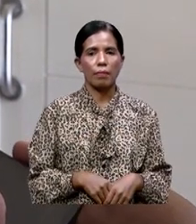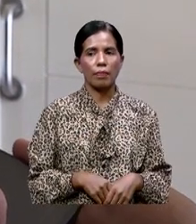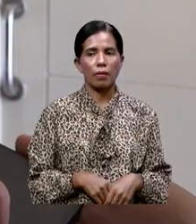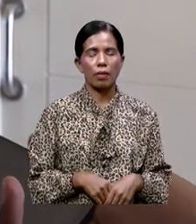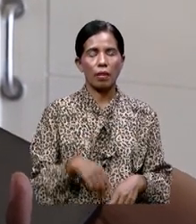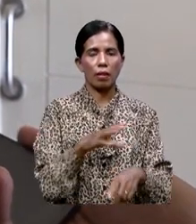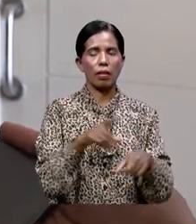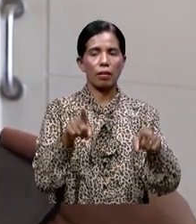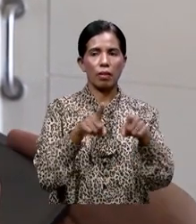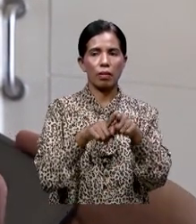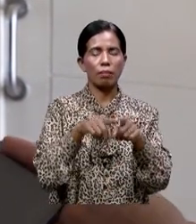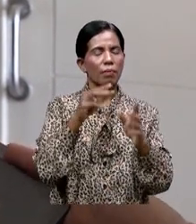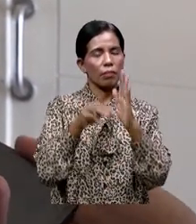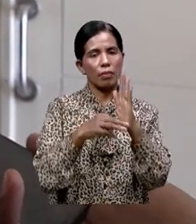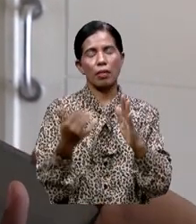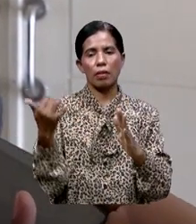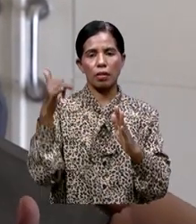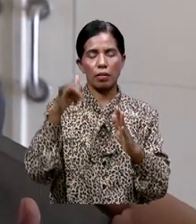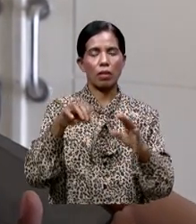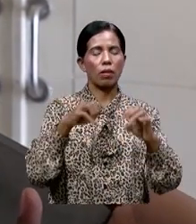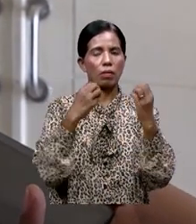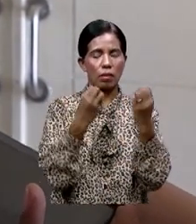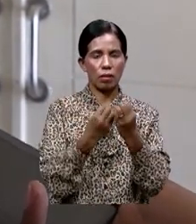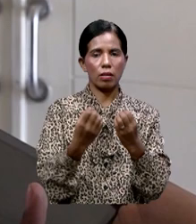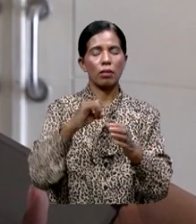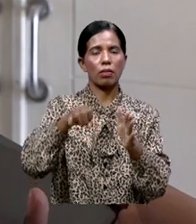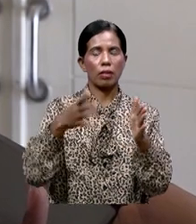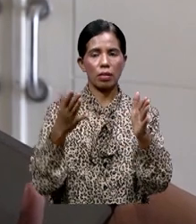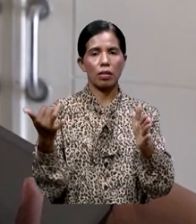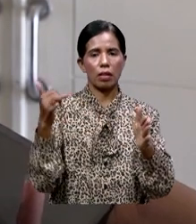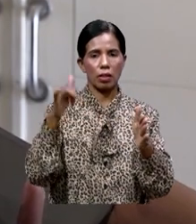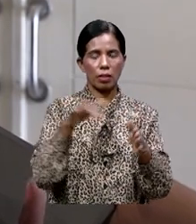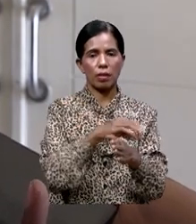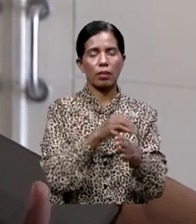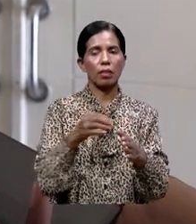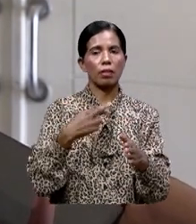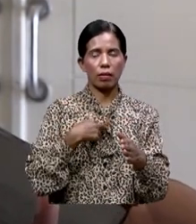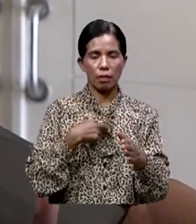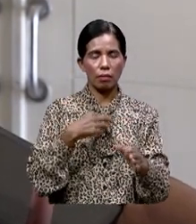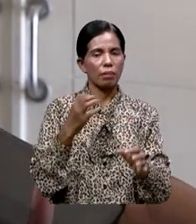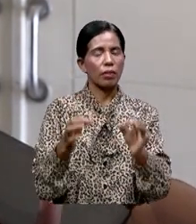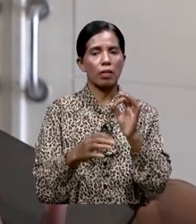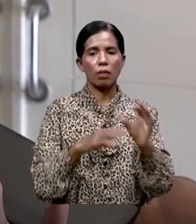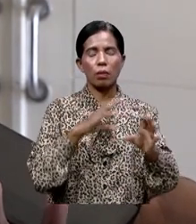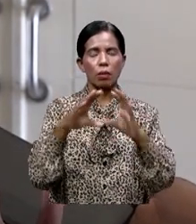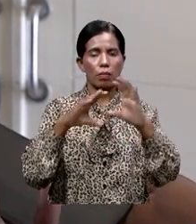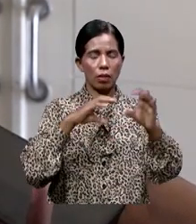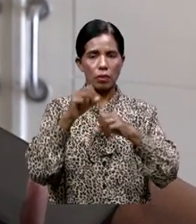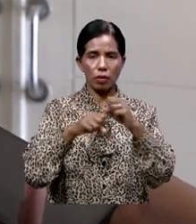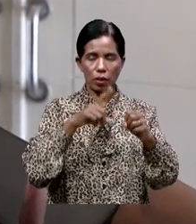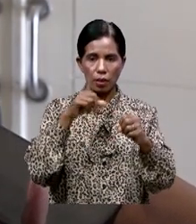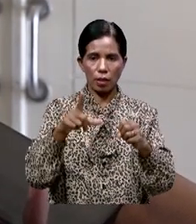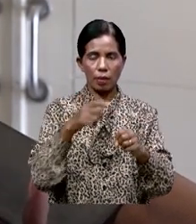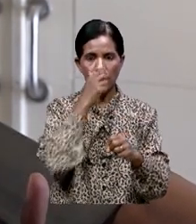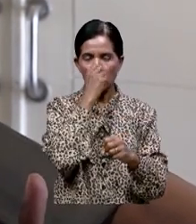alvo maka media na insira, organização jornalista sira, jornalista sira rasik, meios de comunicação social, órgão de comunicação